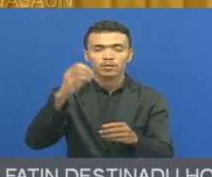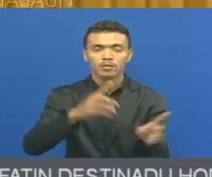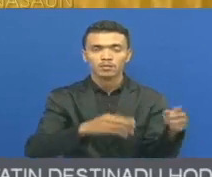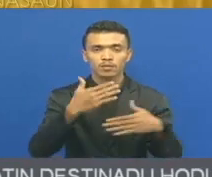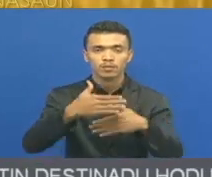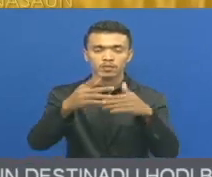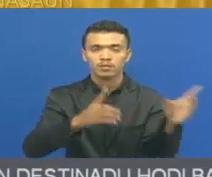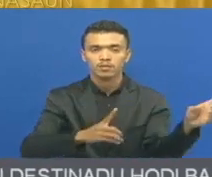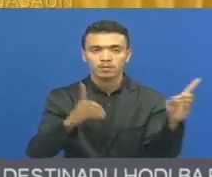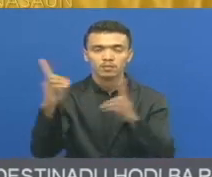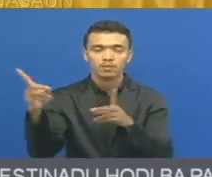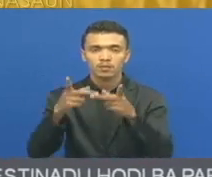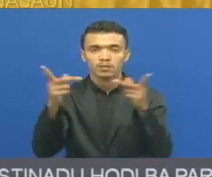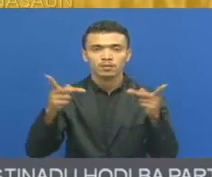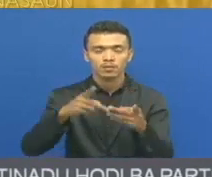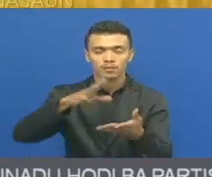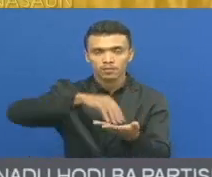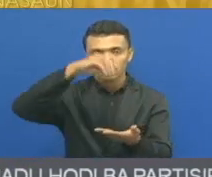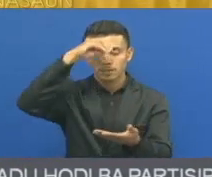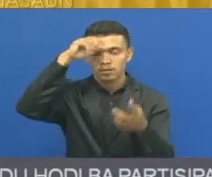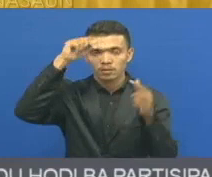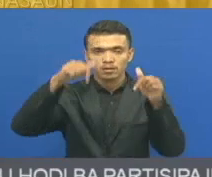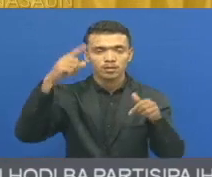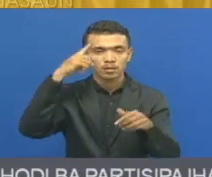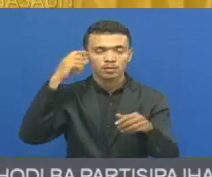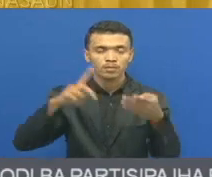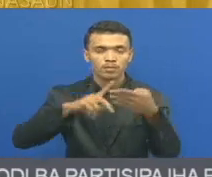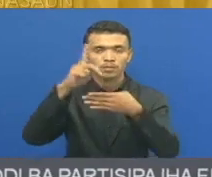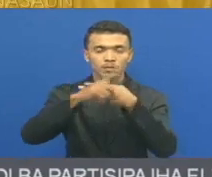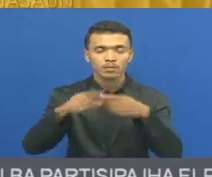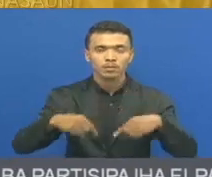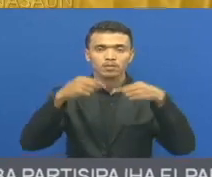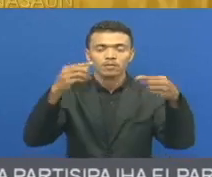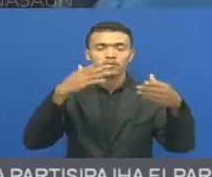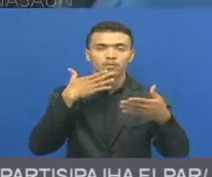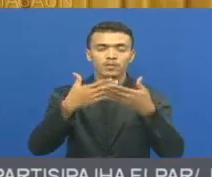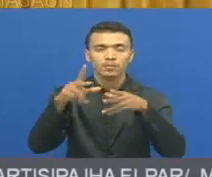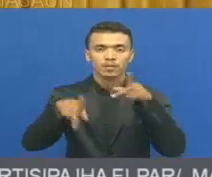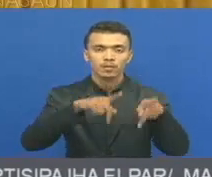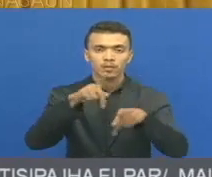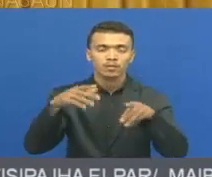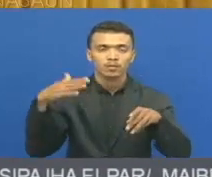estabelecimento Centro Comunitário Aprendizagem refere. Também o programa, né, se for benefício para o povo no jovem da UTN.